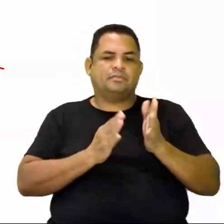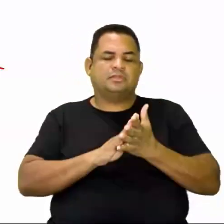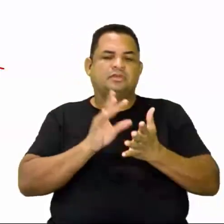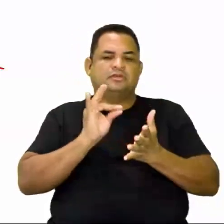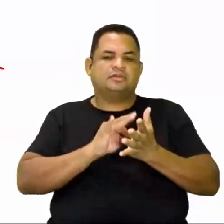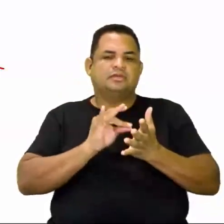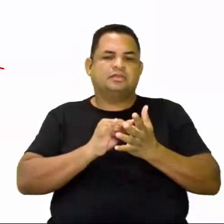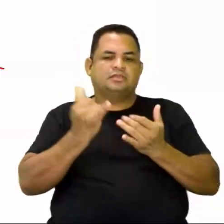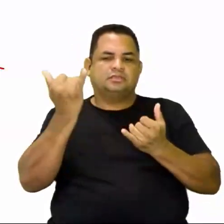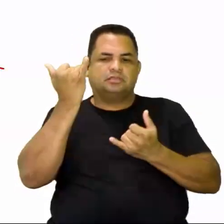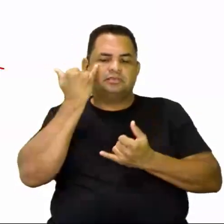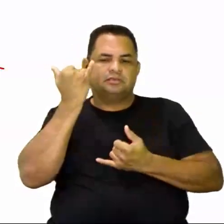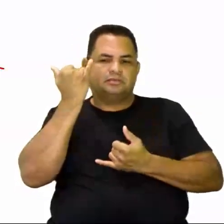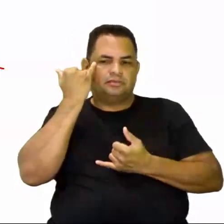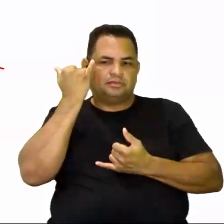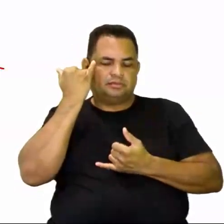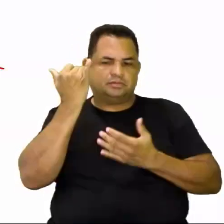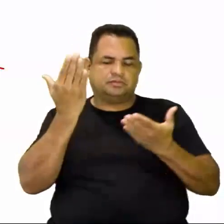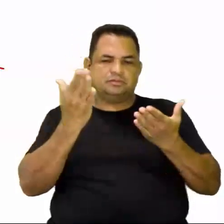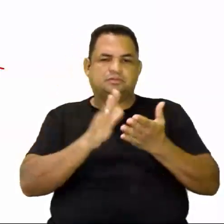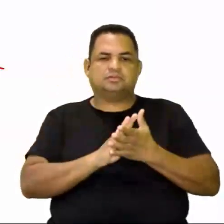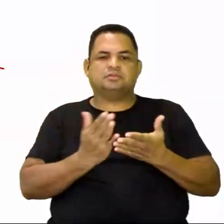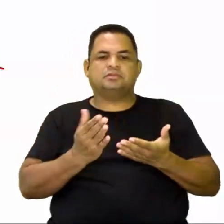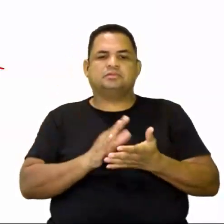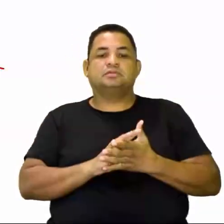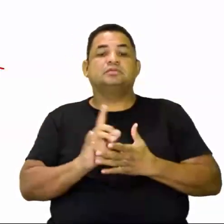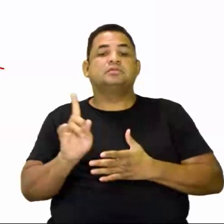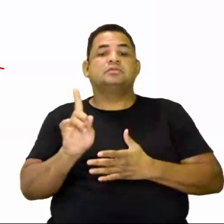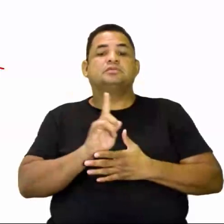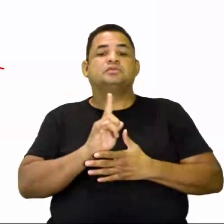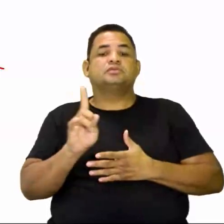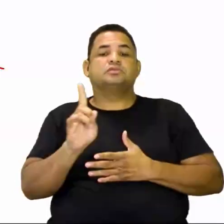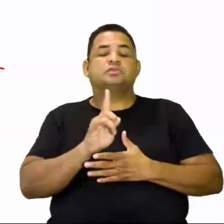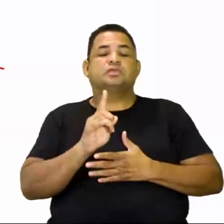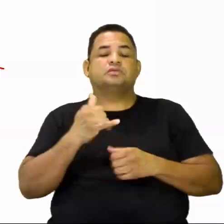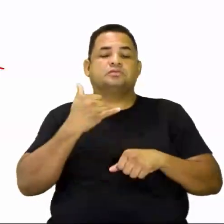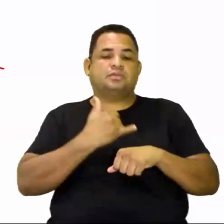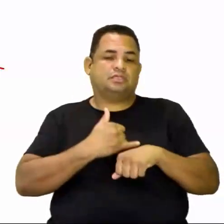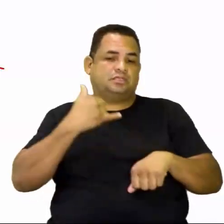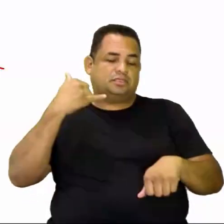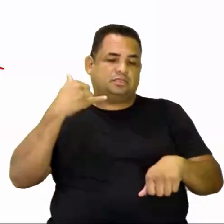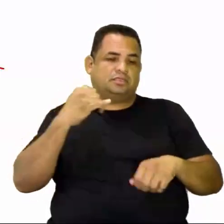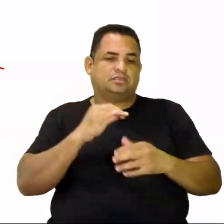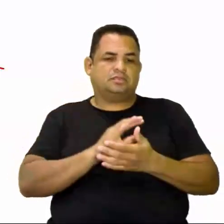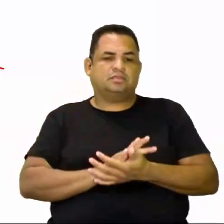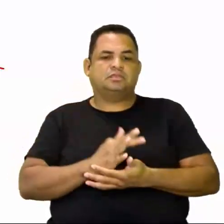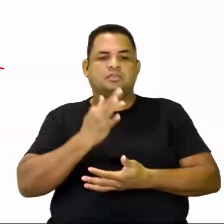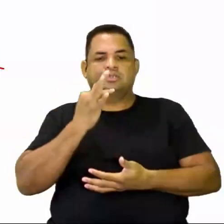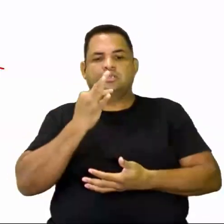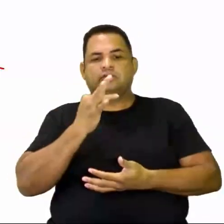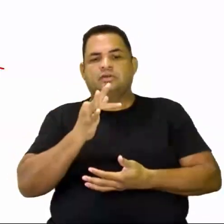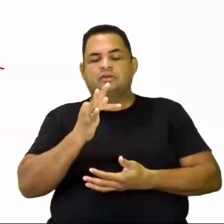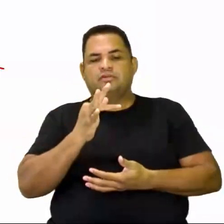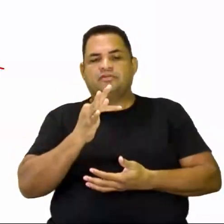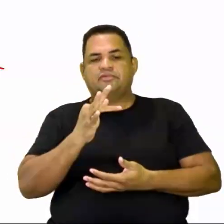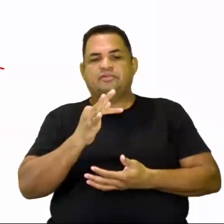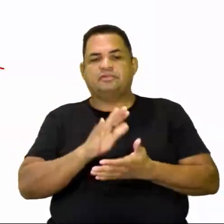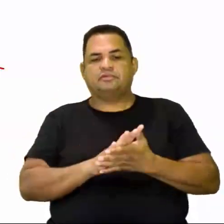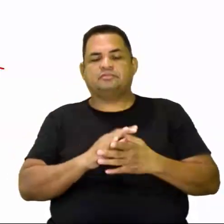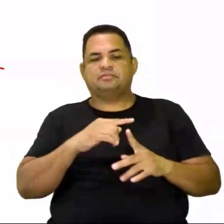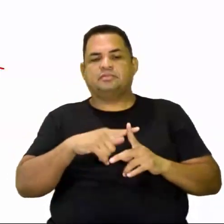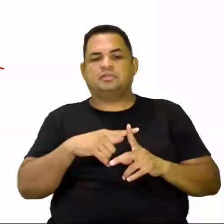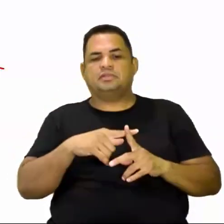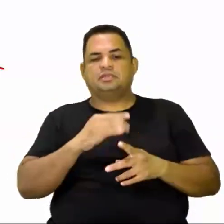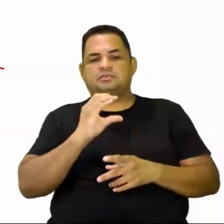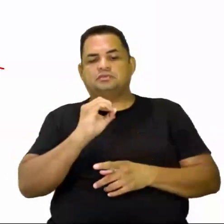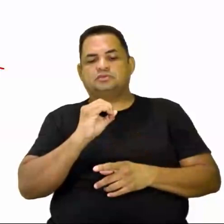das informações. Com relação aos metais, nós temos que o flúor ele é mais reativo